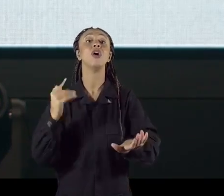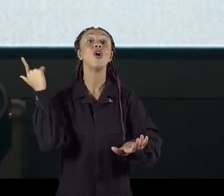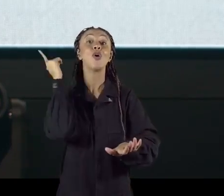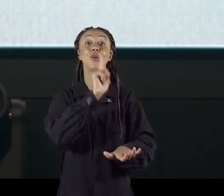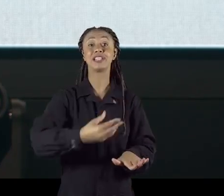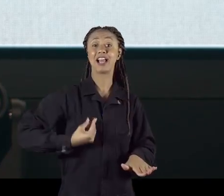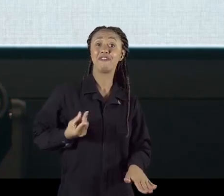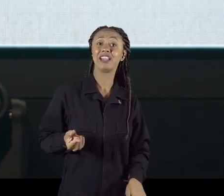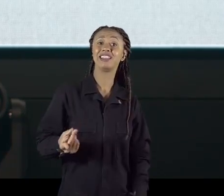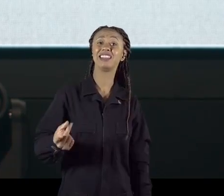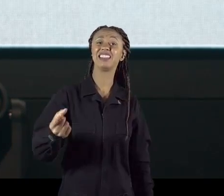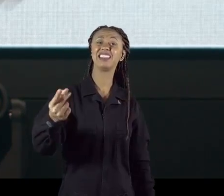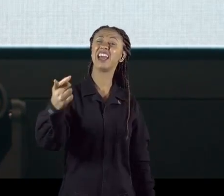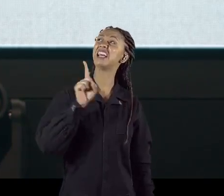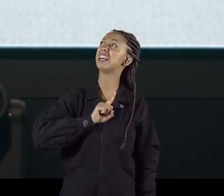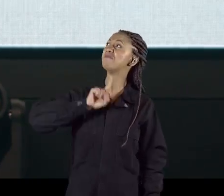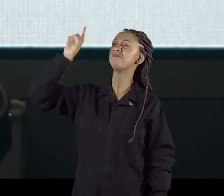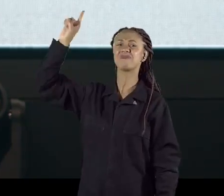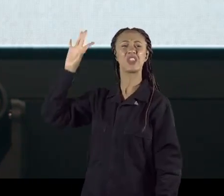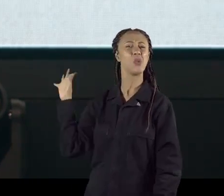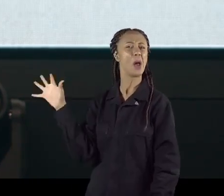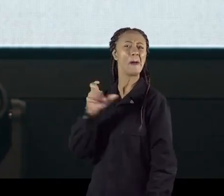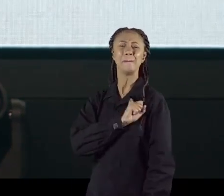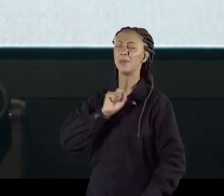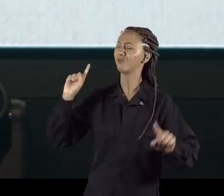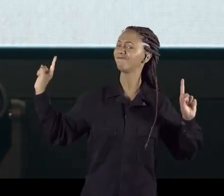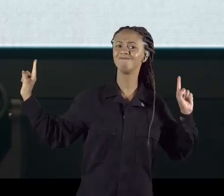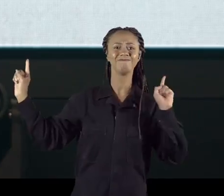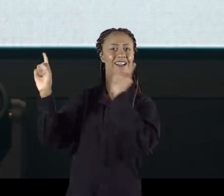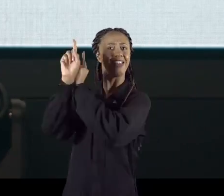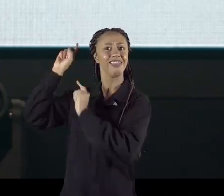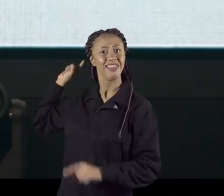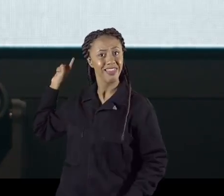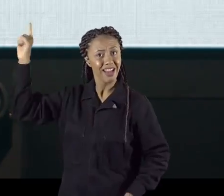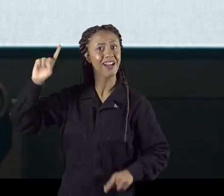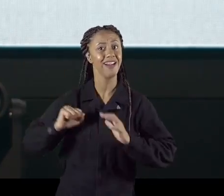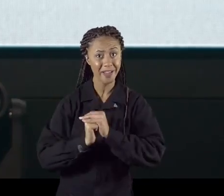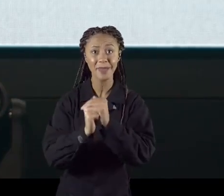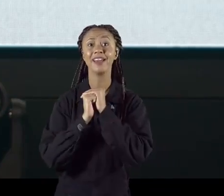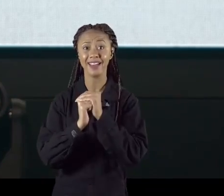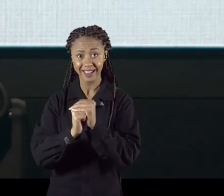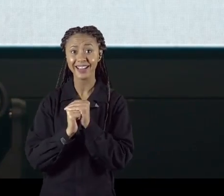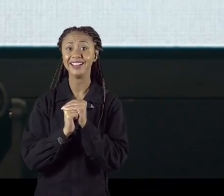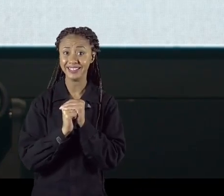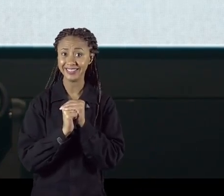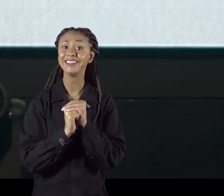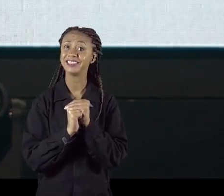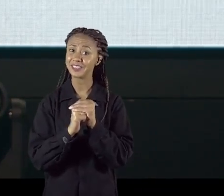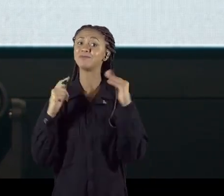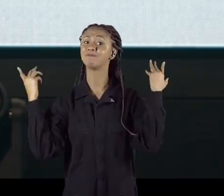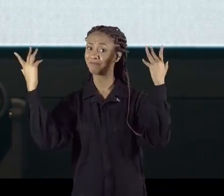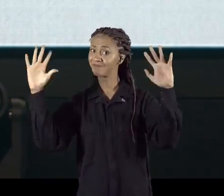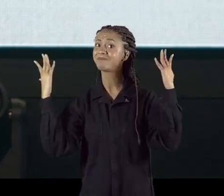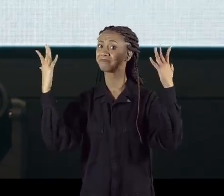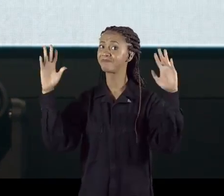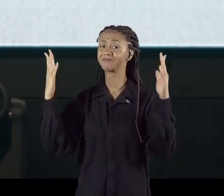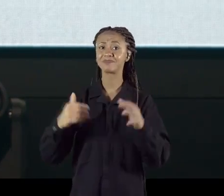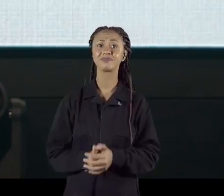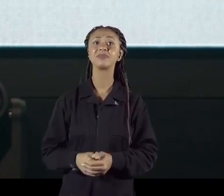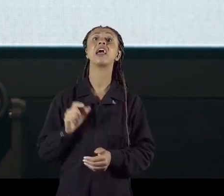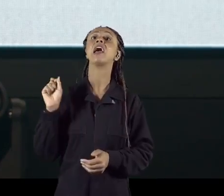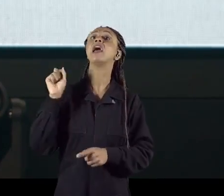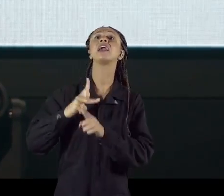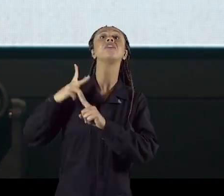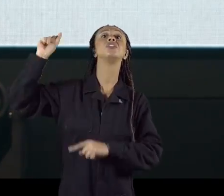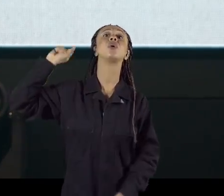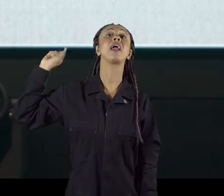para estarem igual o Fado no amor de Deus amém igreja a tupia